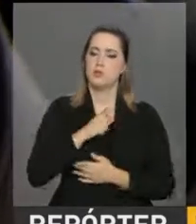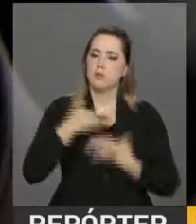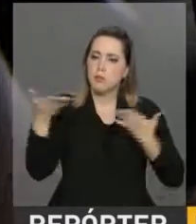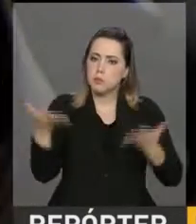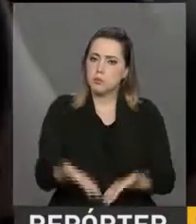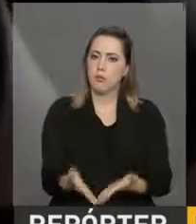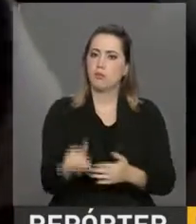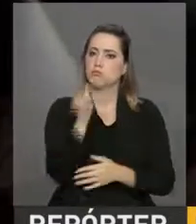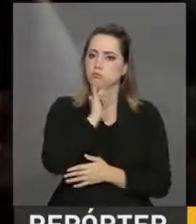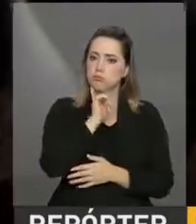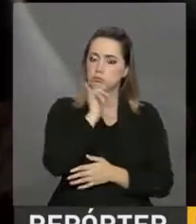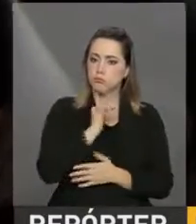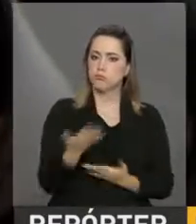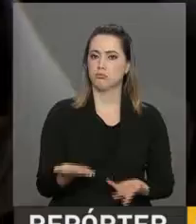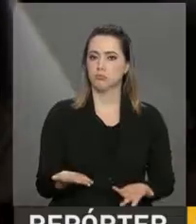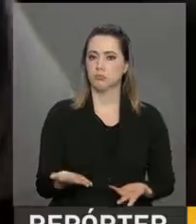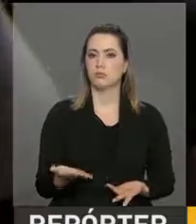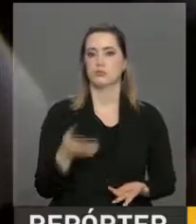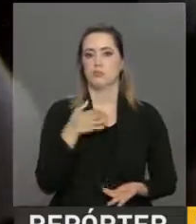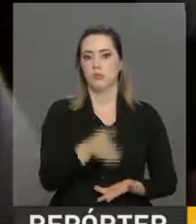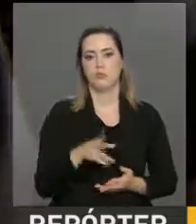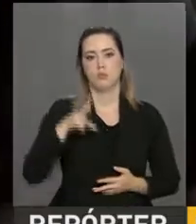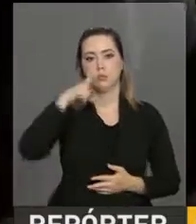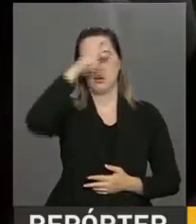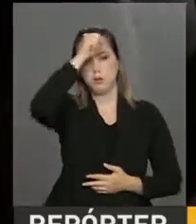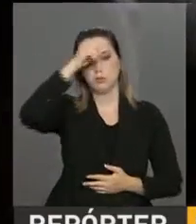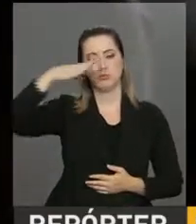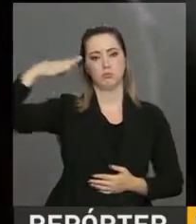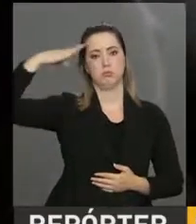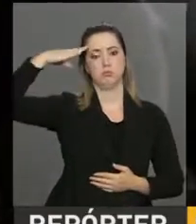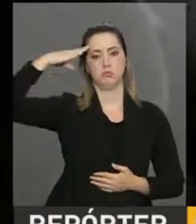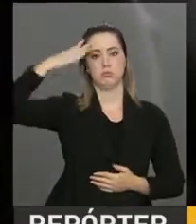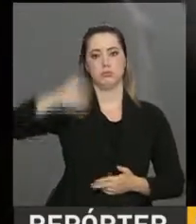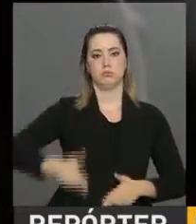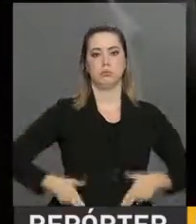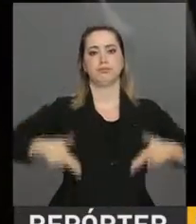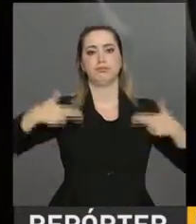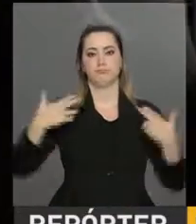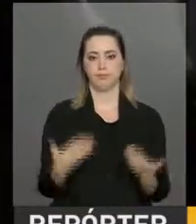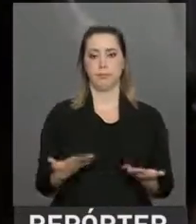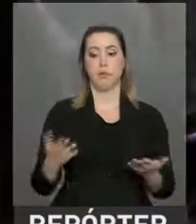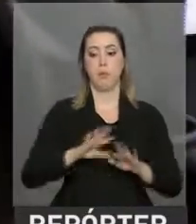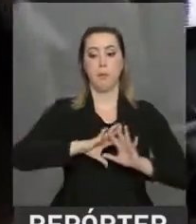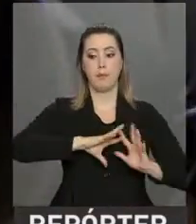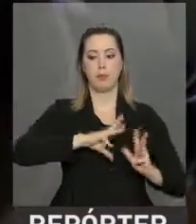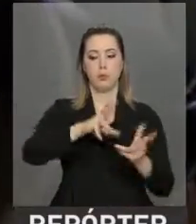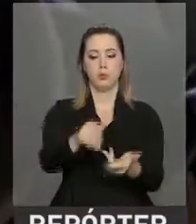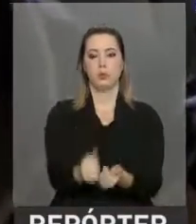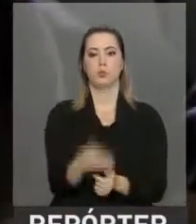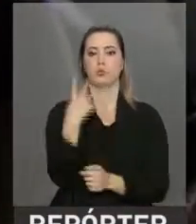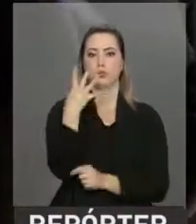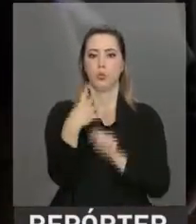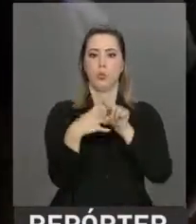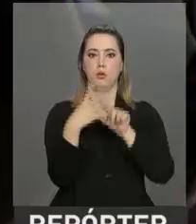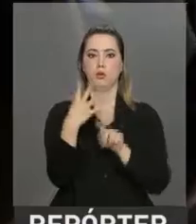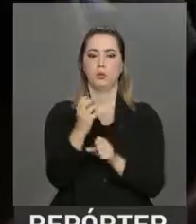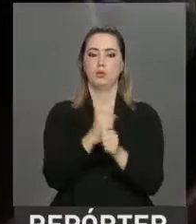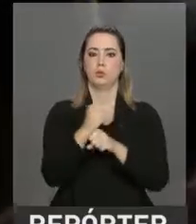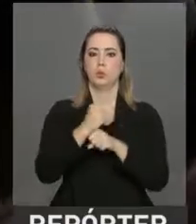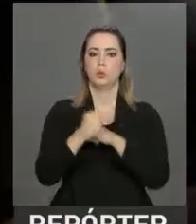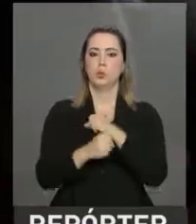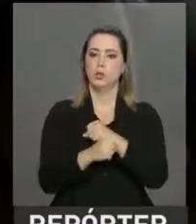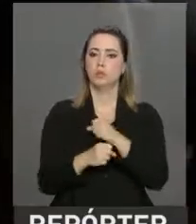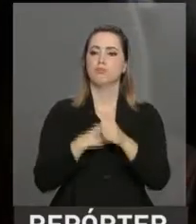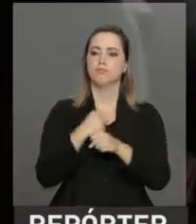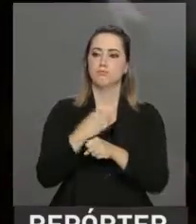exemplo das Forças Armadas do Brasil para o mundo. Para você ter uma ideia, de 4 em 4 anos, todos os oficiais generais